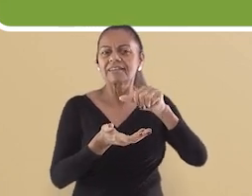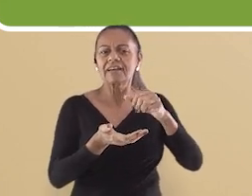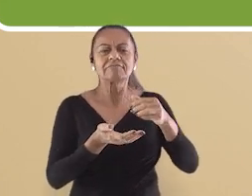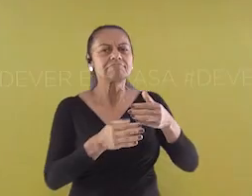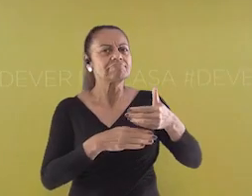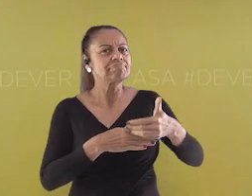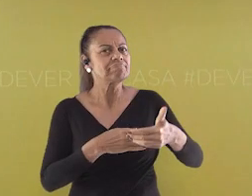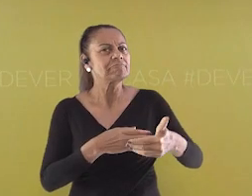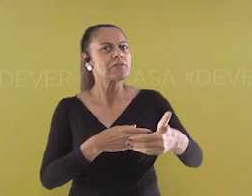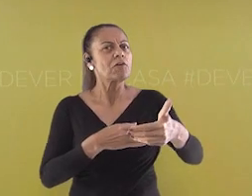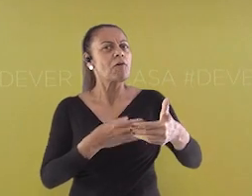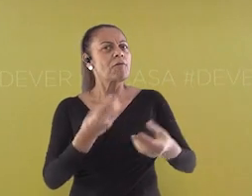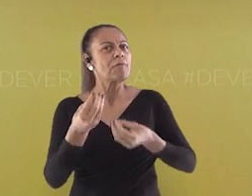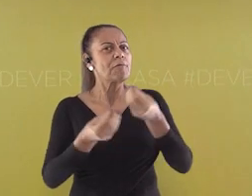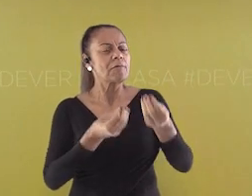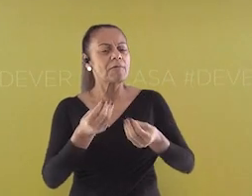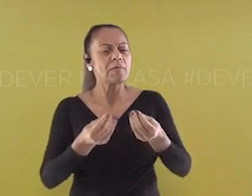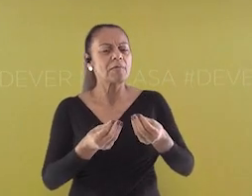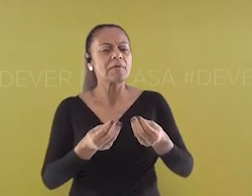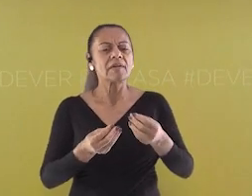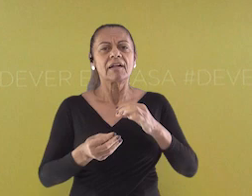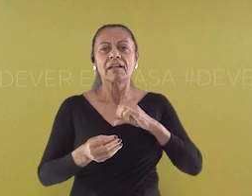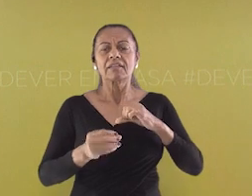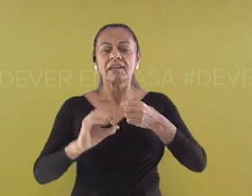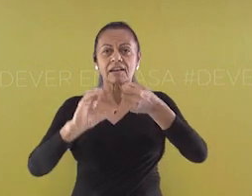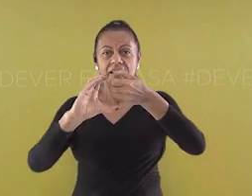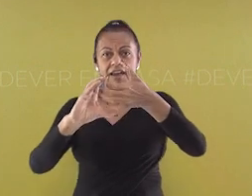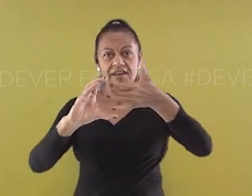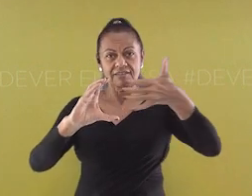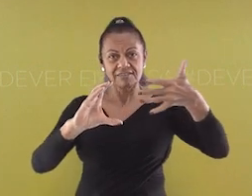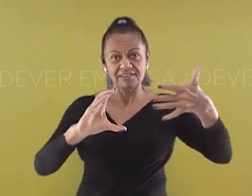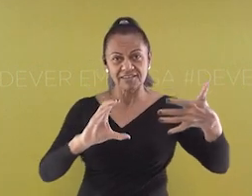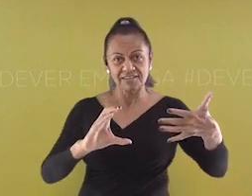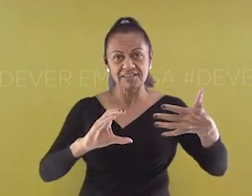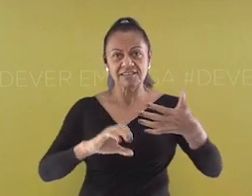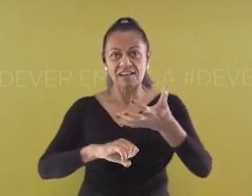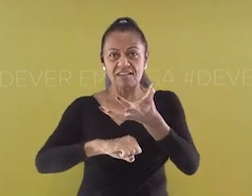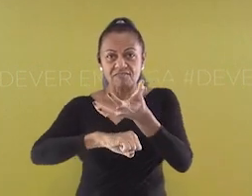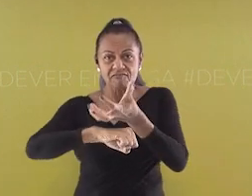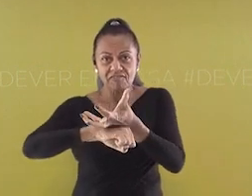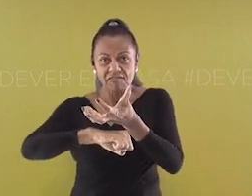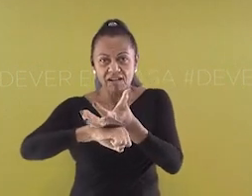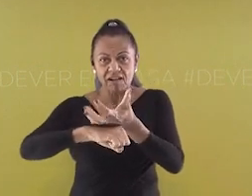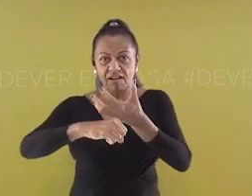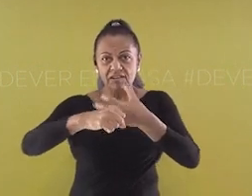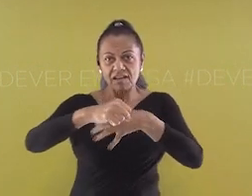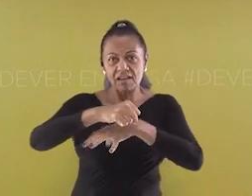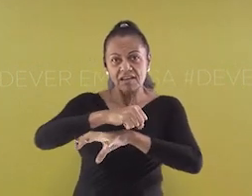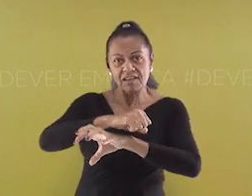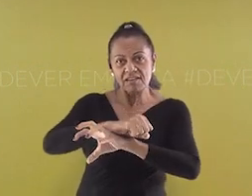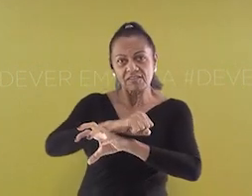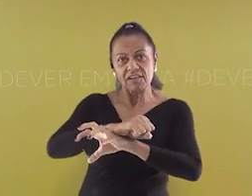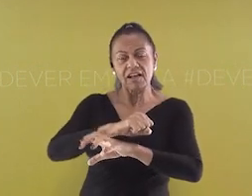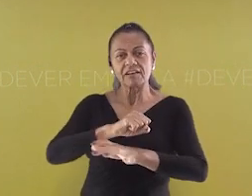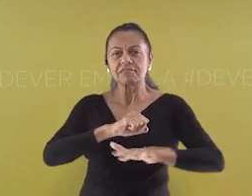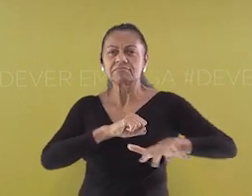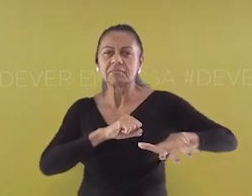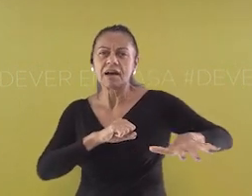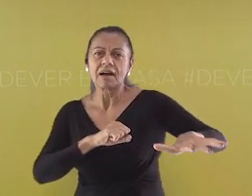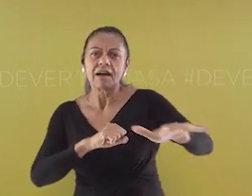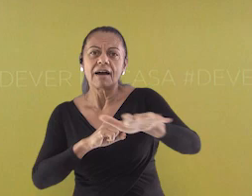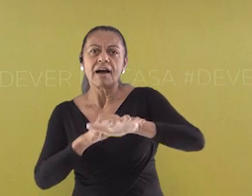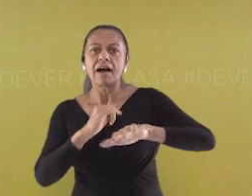das espécies. Assim, nós podemos comparar as características de fauna e flora que se assemelham